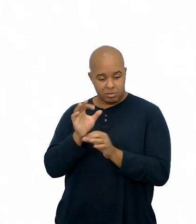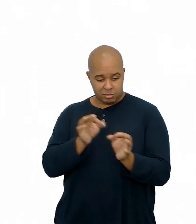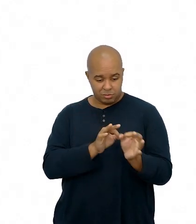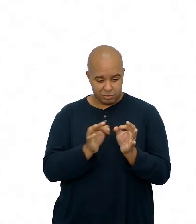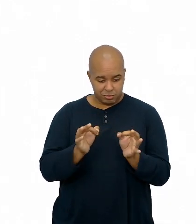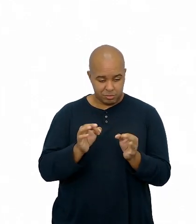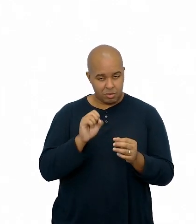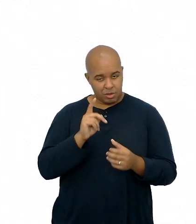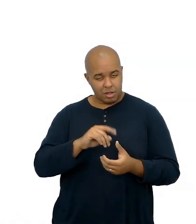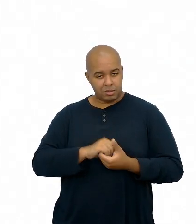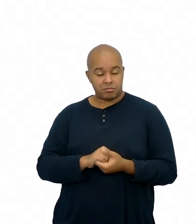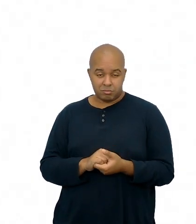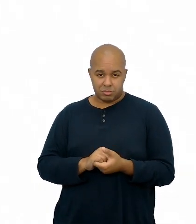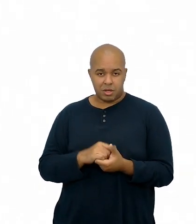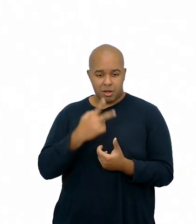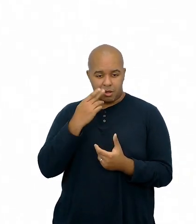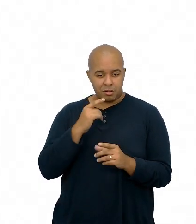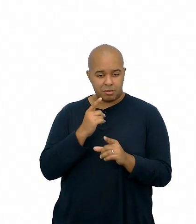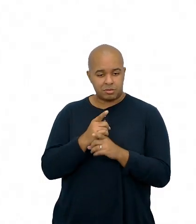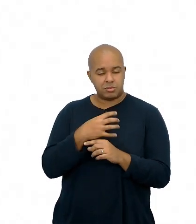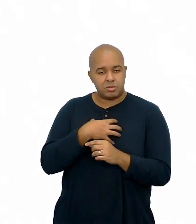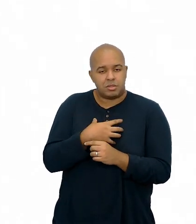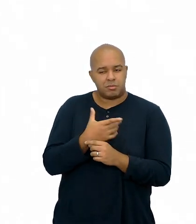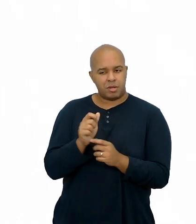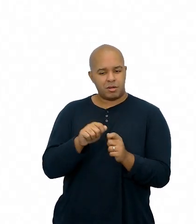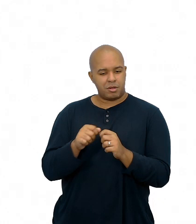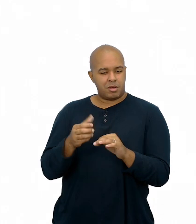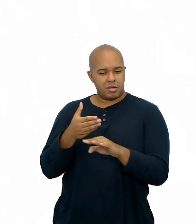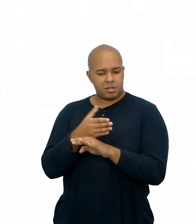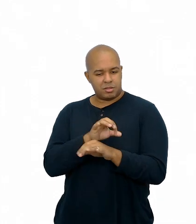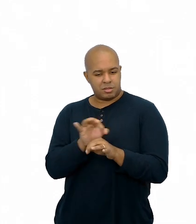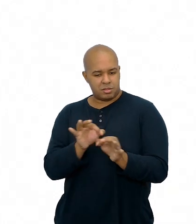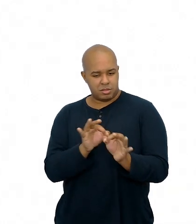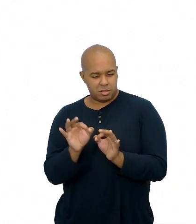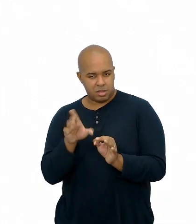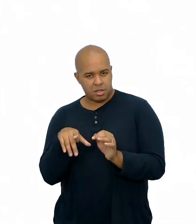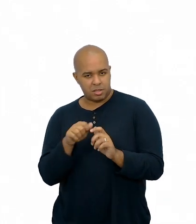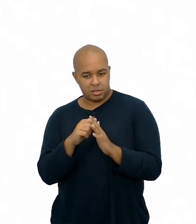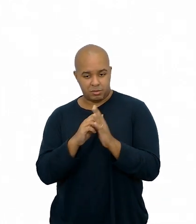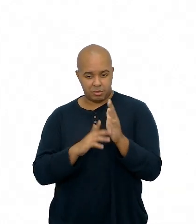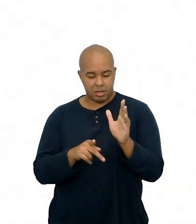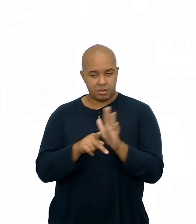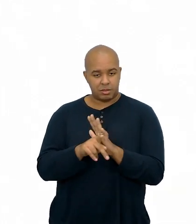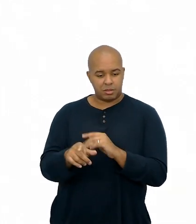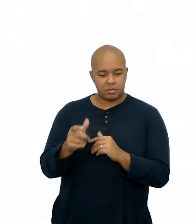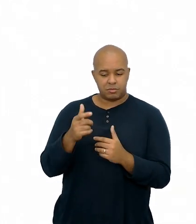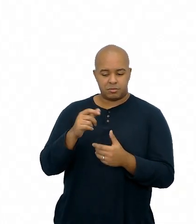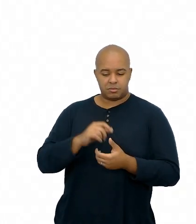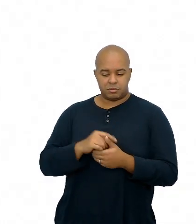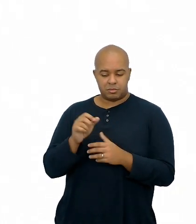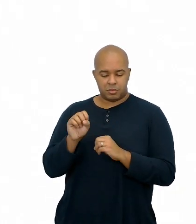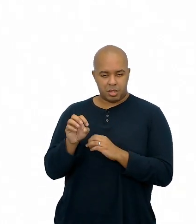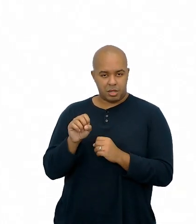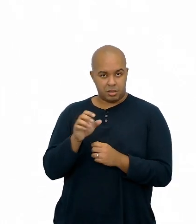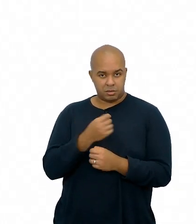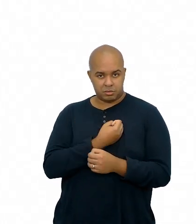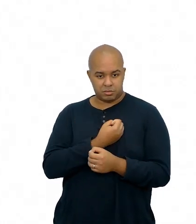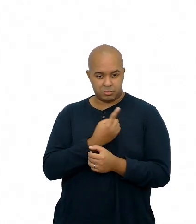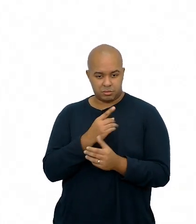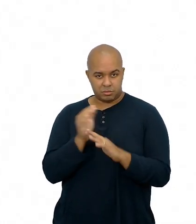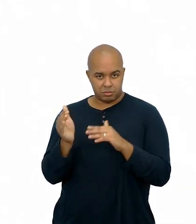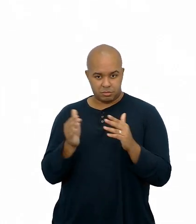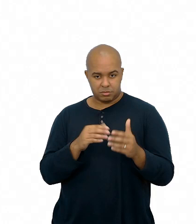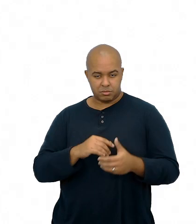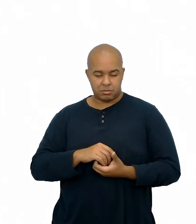organização. Tá? Então, achei uma forma aqui da gente estar sistematizando essa atividade da aula 1. Então, vamos